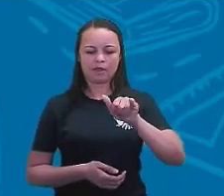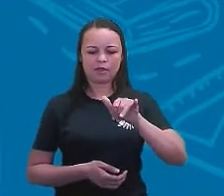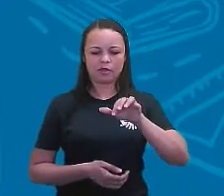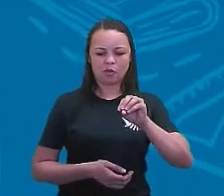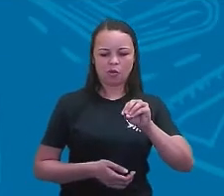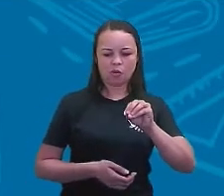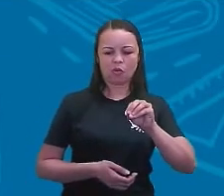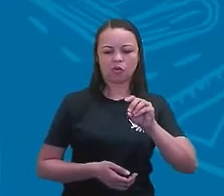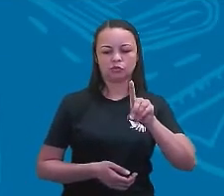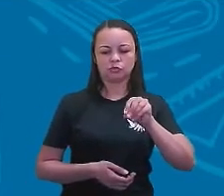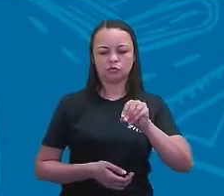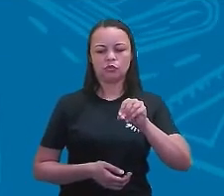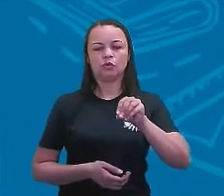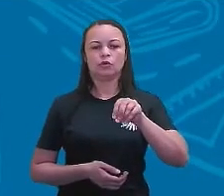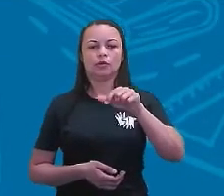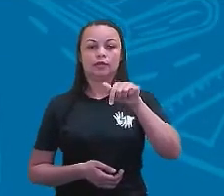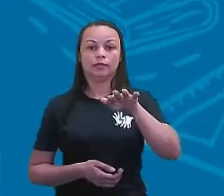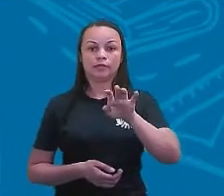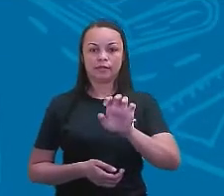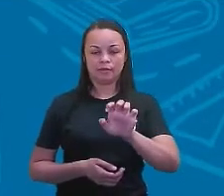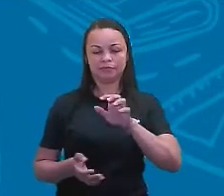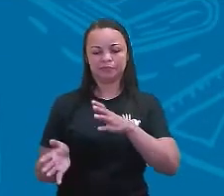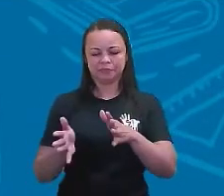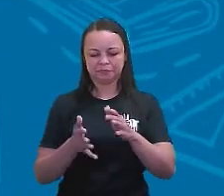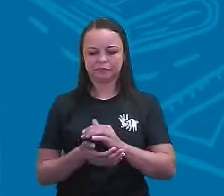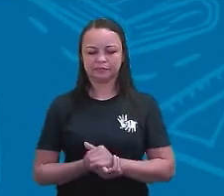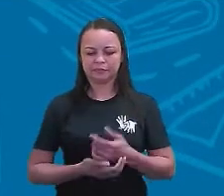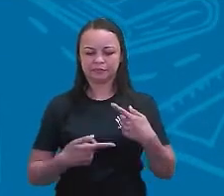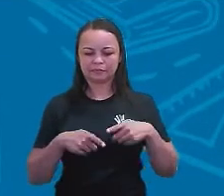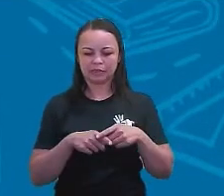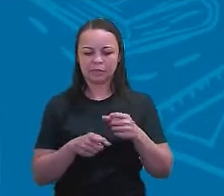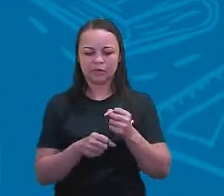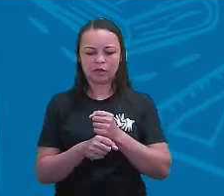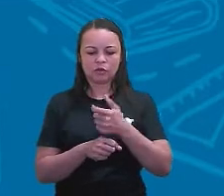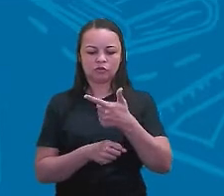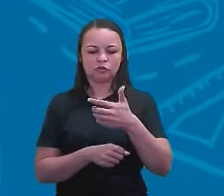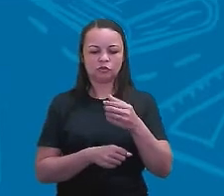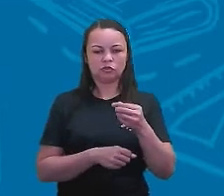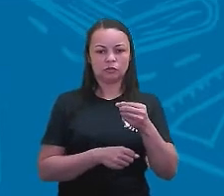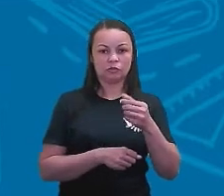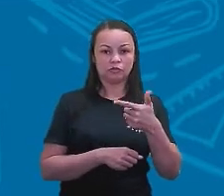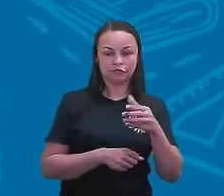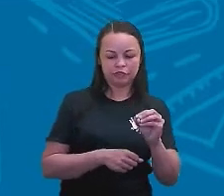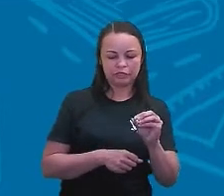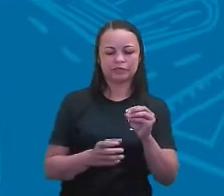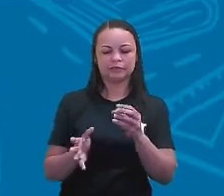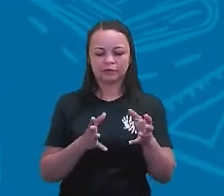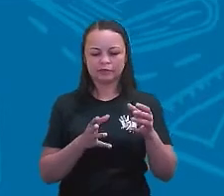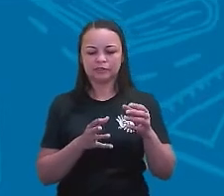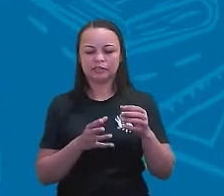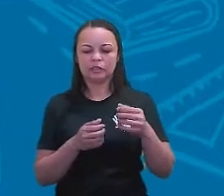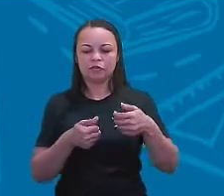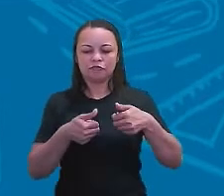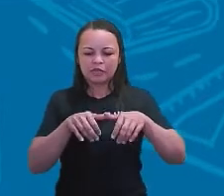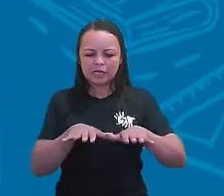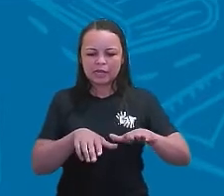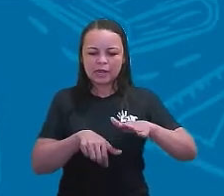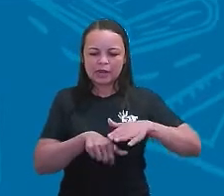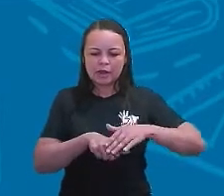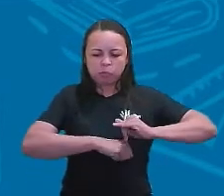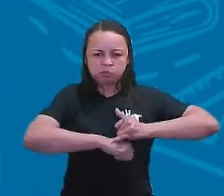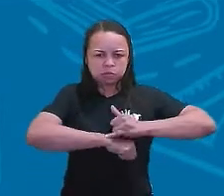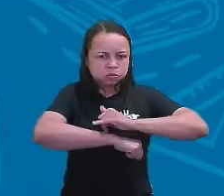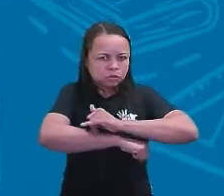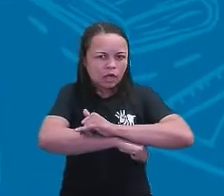coisa, father than. In 2020, I got farther than I was last year. Em 2020, eu